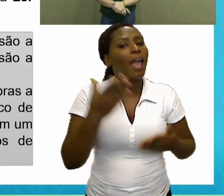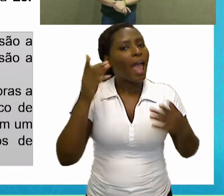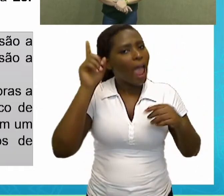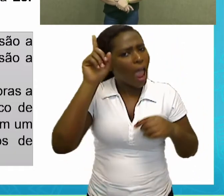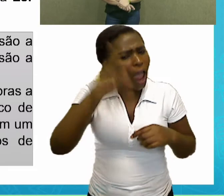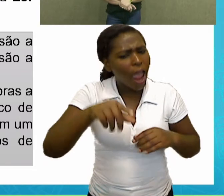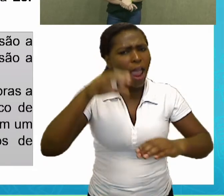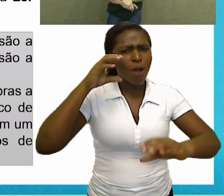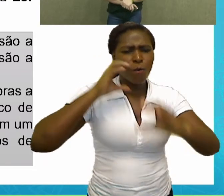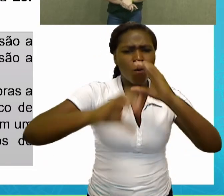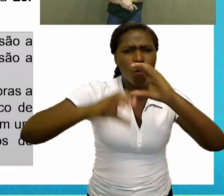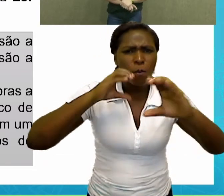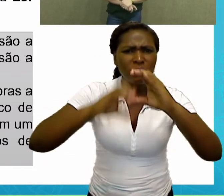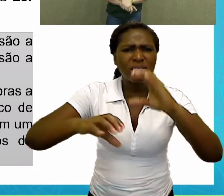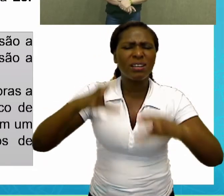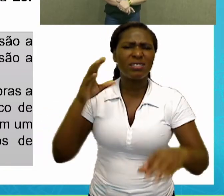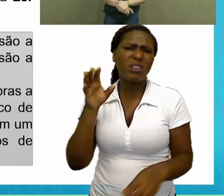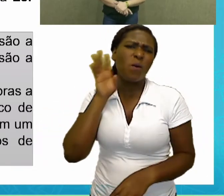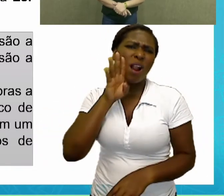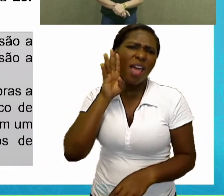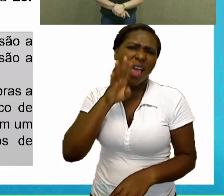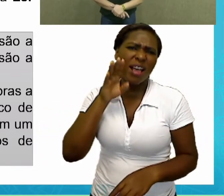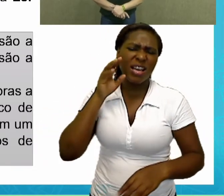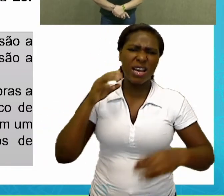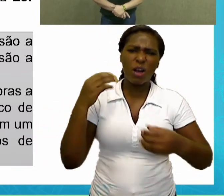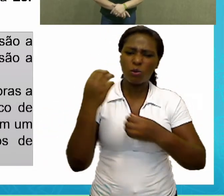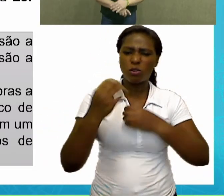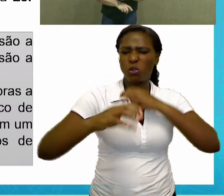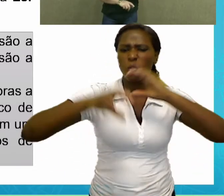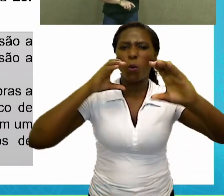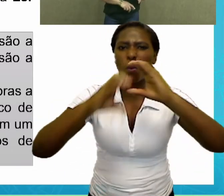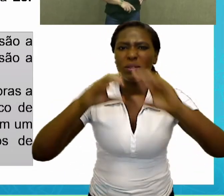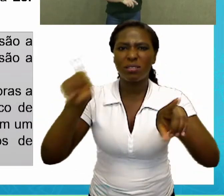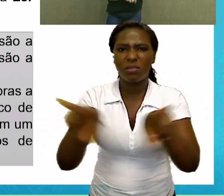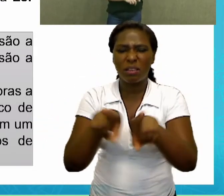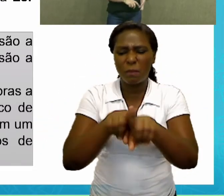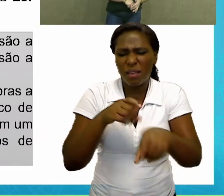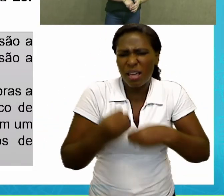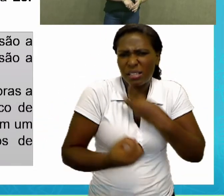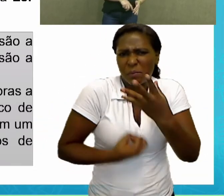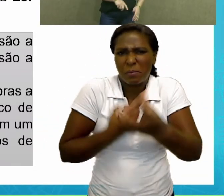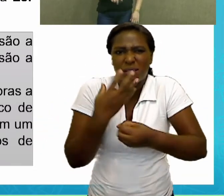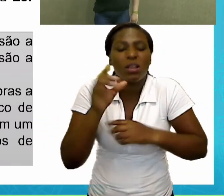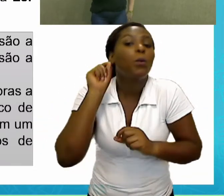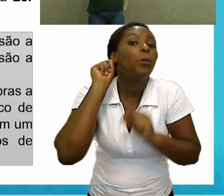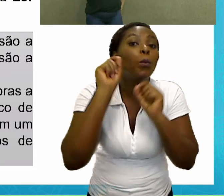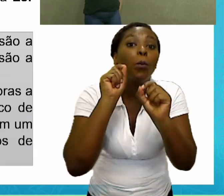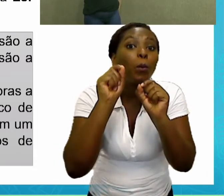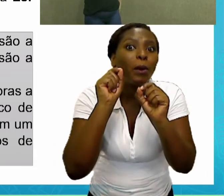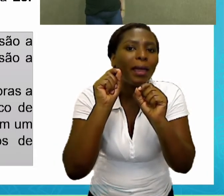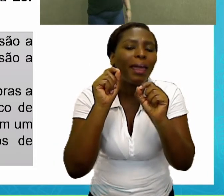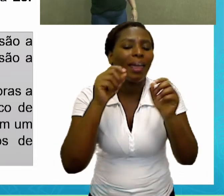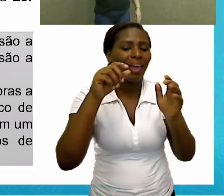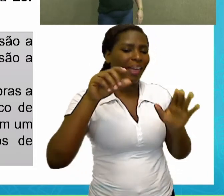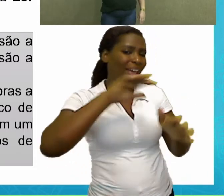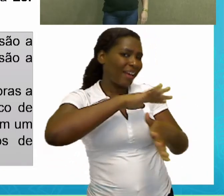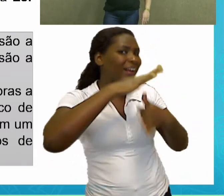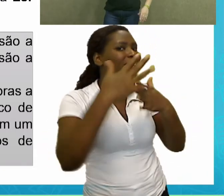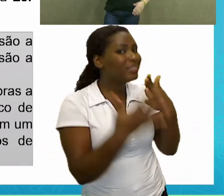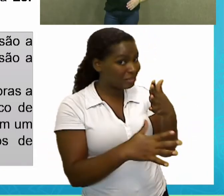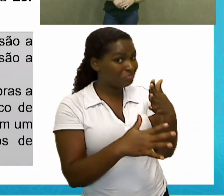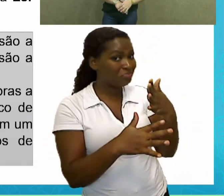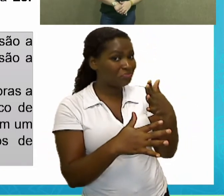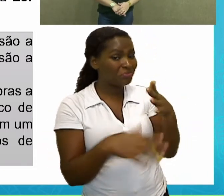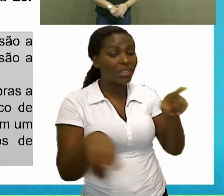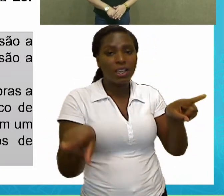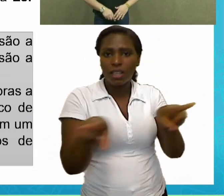e expressão a língua brasileira de sinais, que é a Libras, e outros recursos